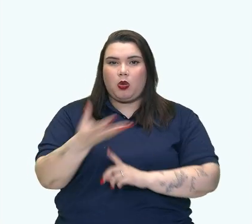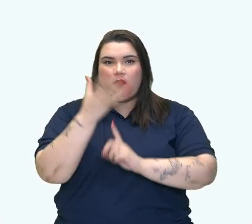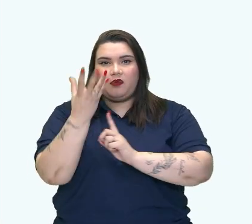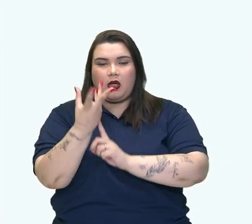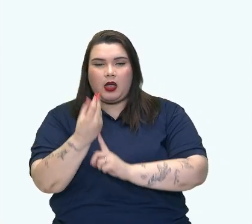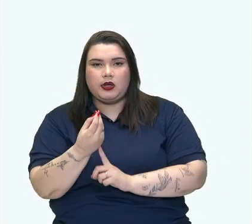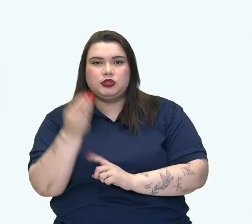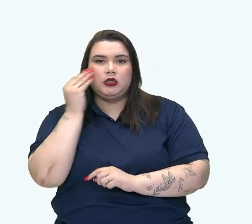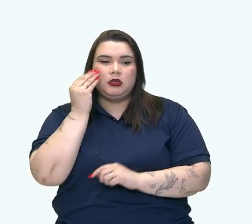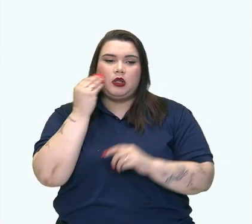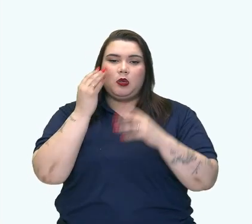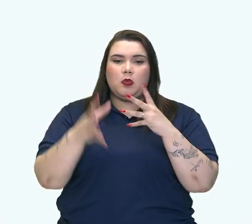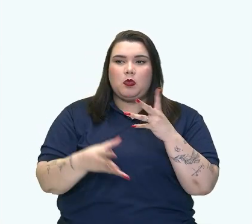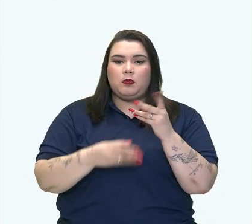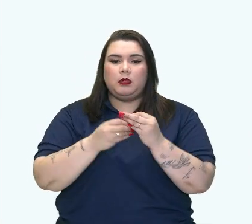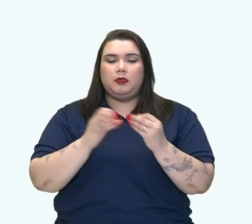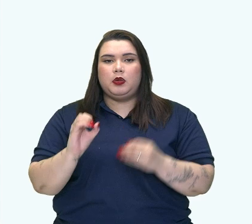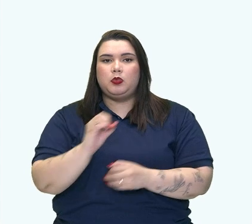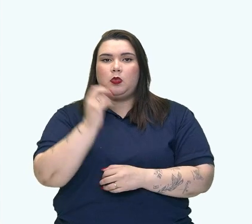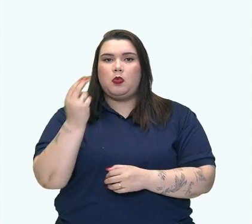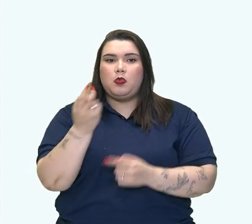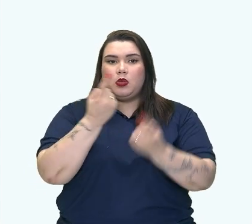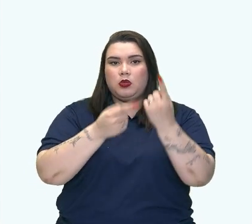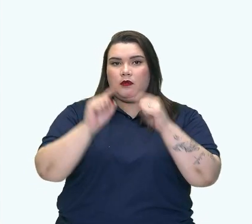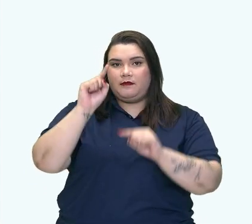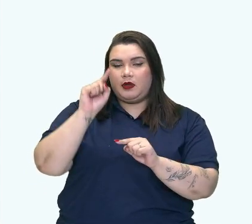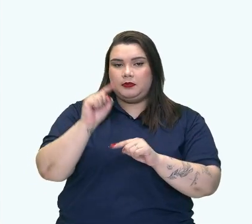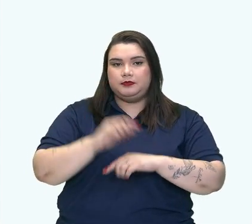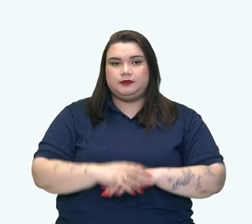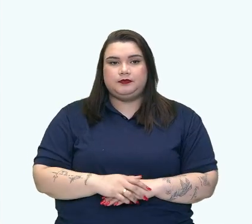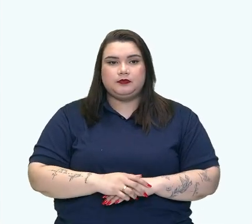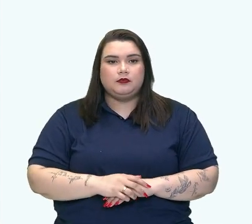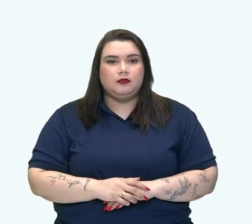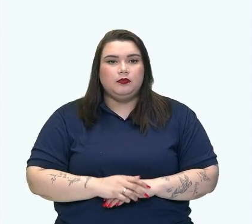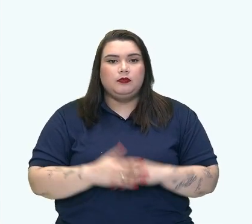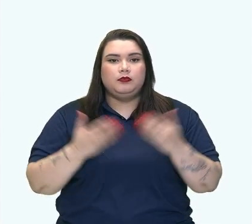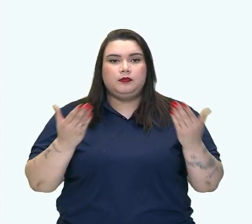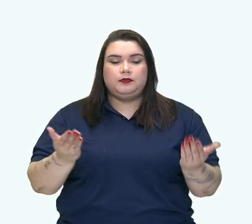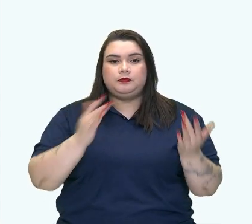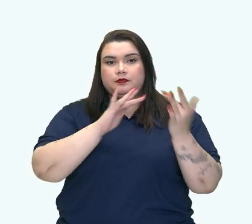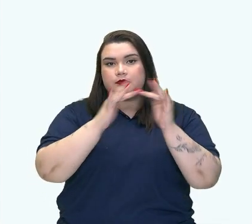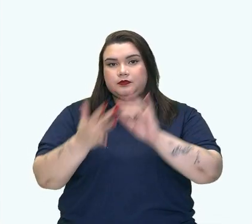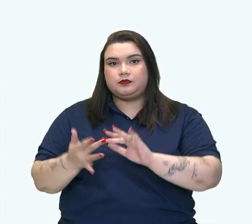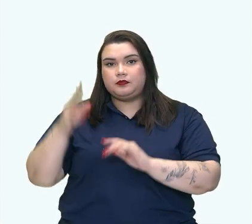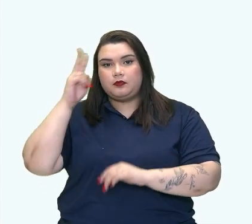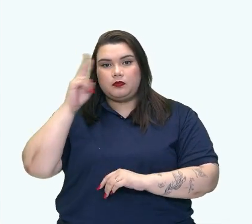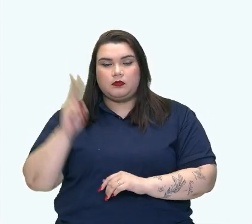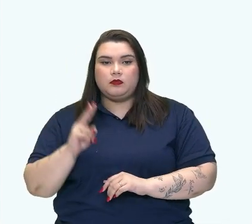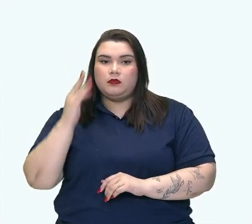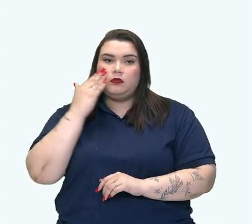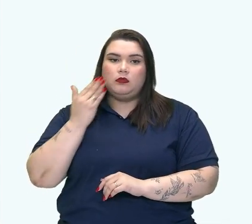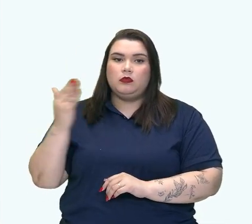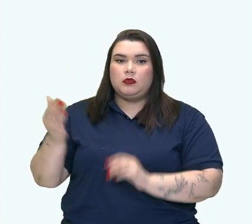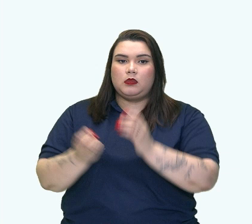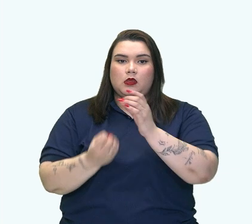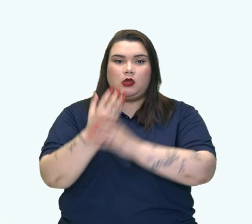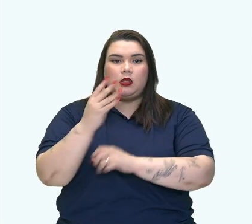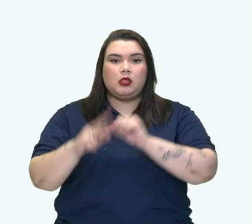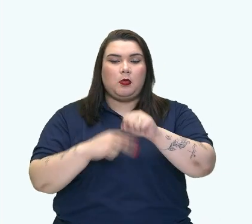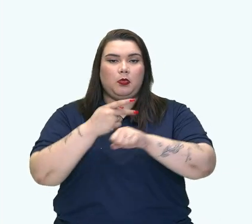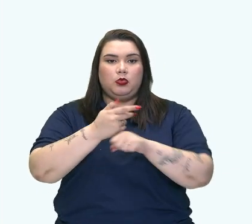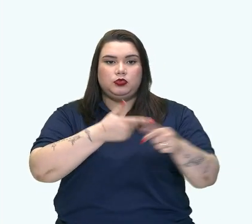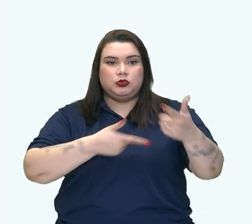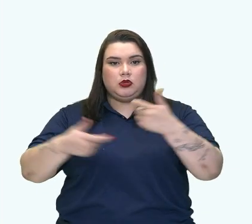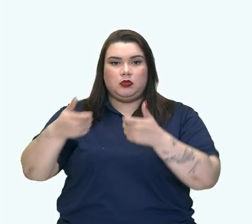ou acrescentar algo à arte anterior. Comentei para vocês sobre o contexto histórico, mas está aí mais uma vez, surge no pós-guerra,